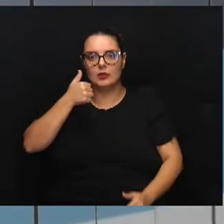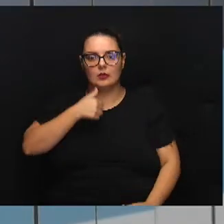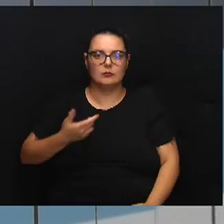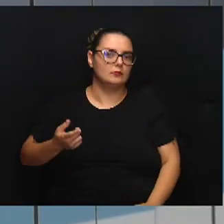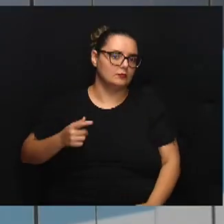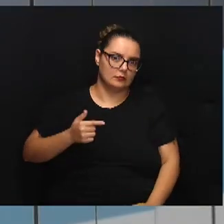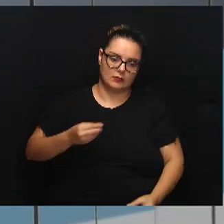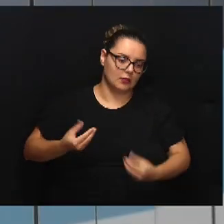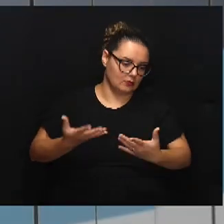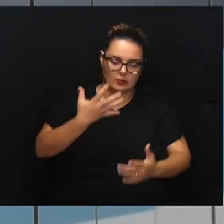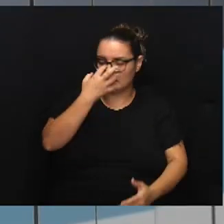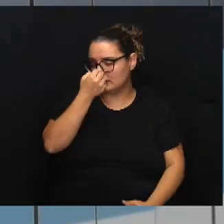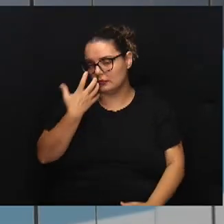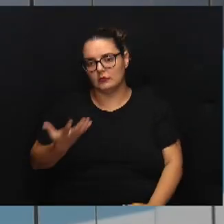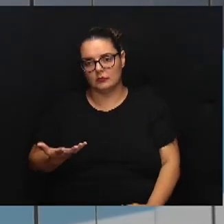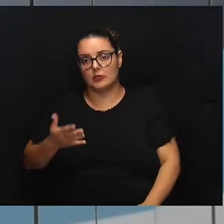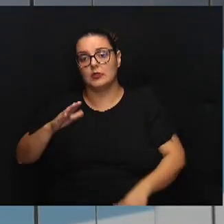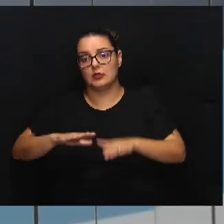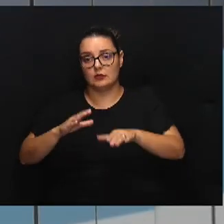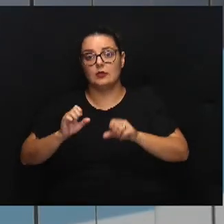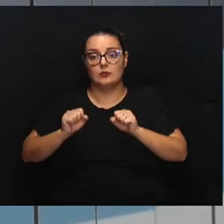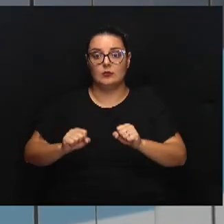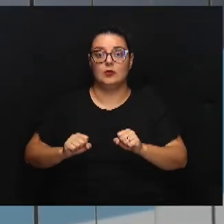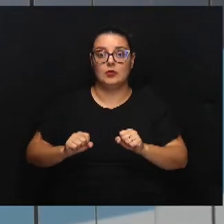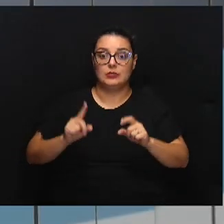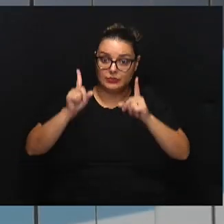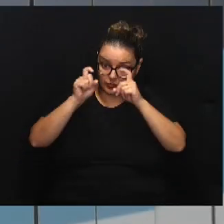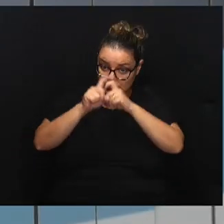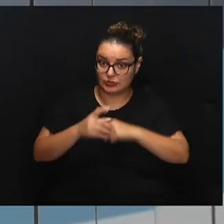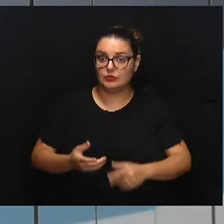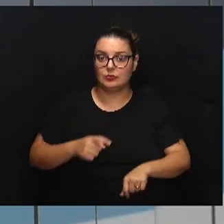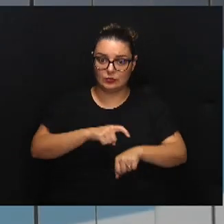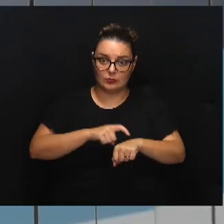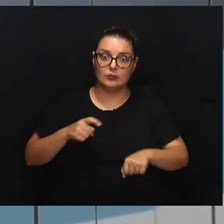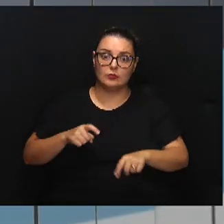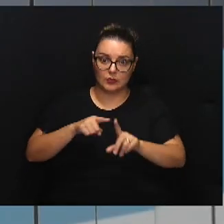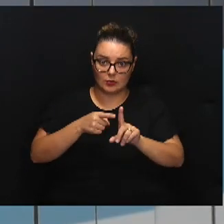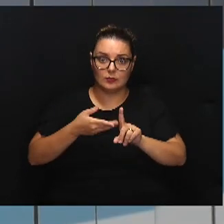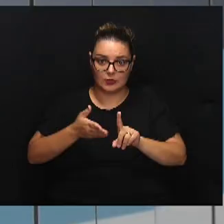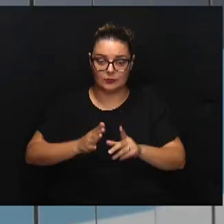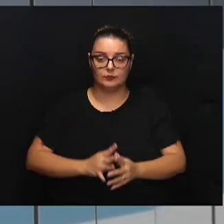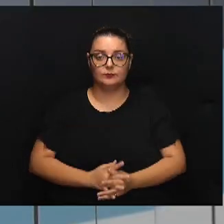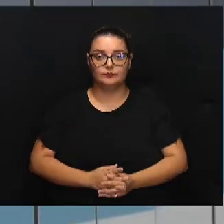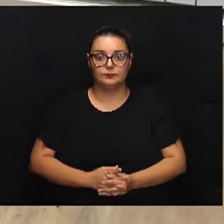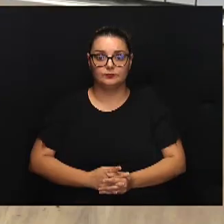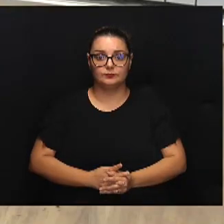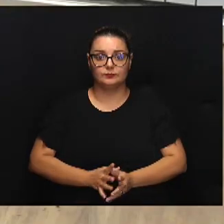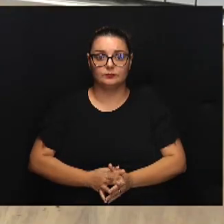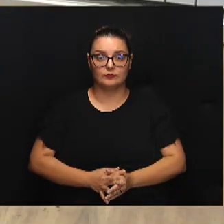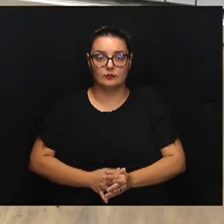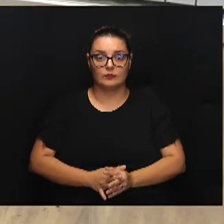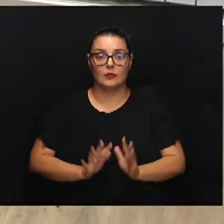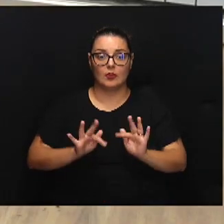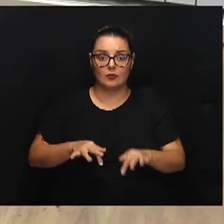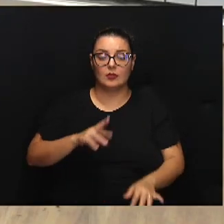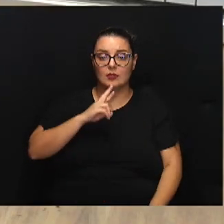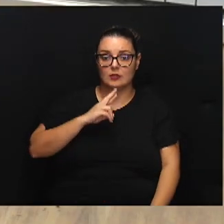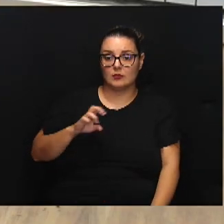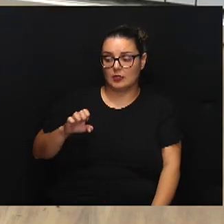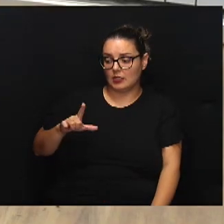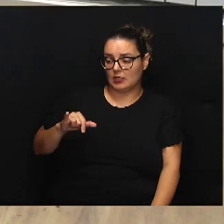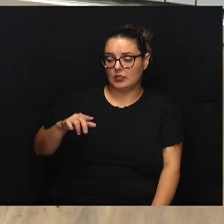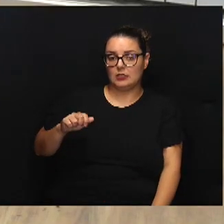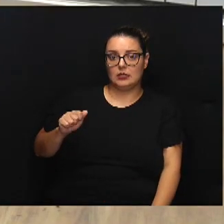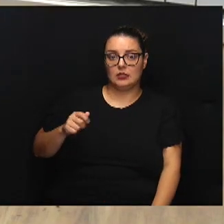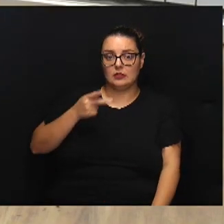trazer frustração e muitas vezes pode complicar, inclusive, o momento do parto. No final da resposta da Eliana, ela estava falando